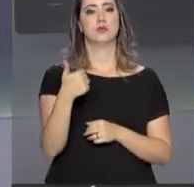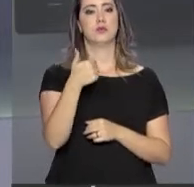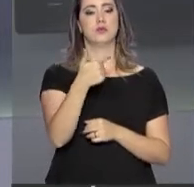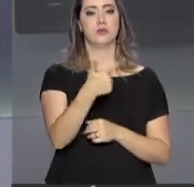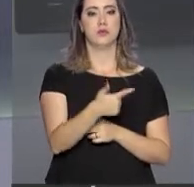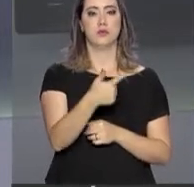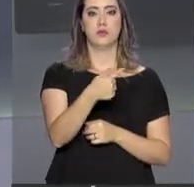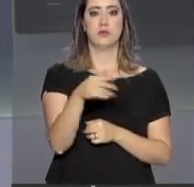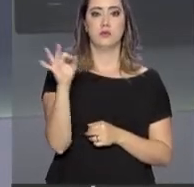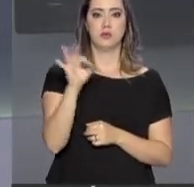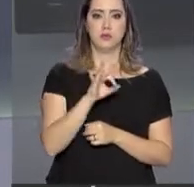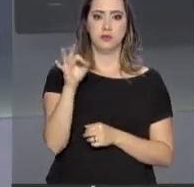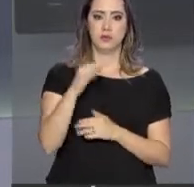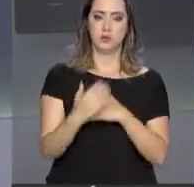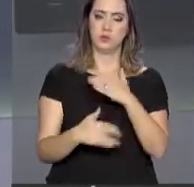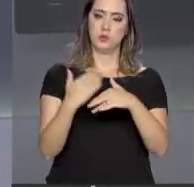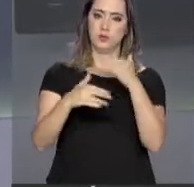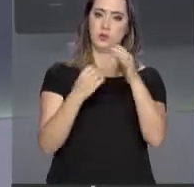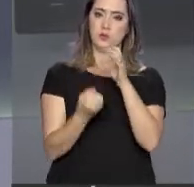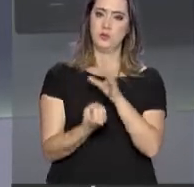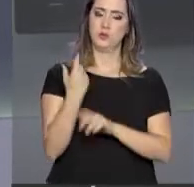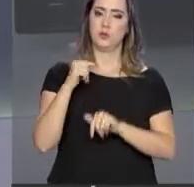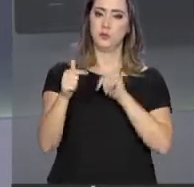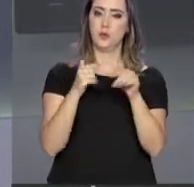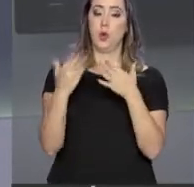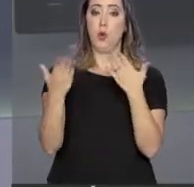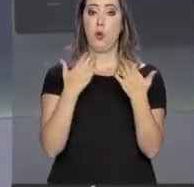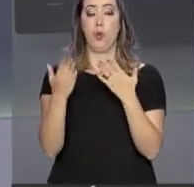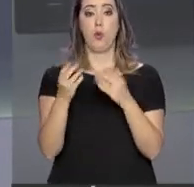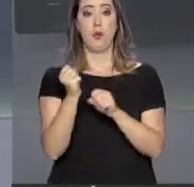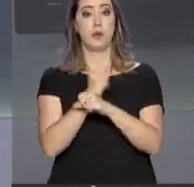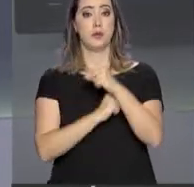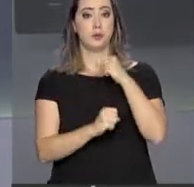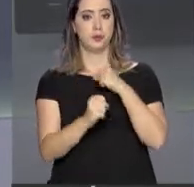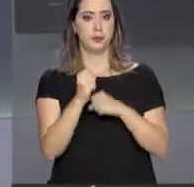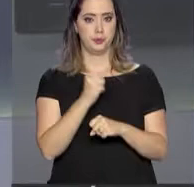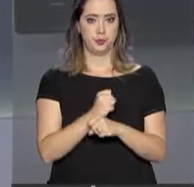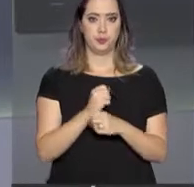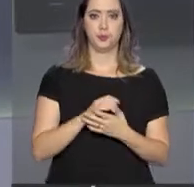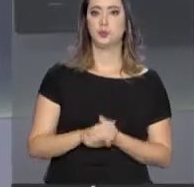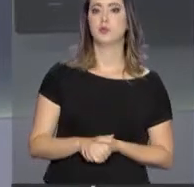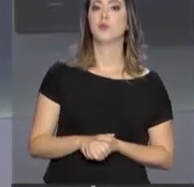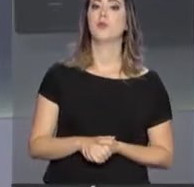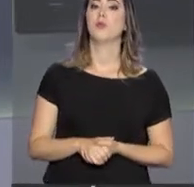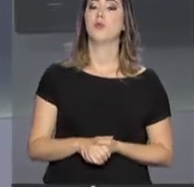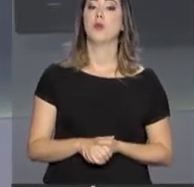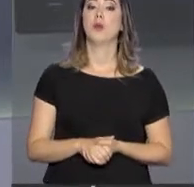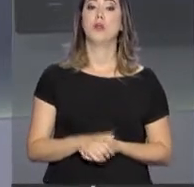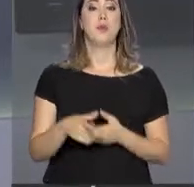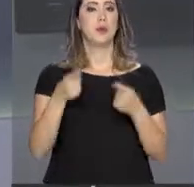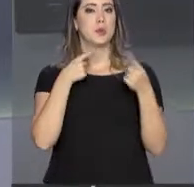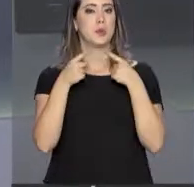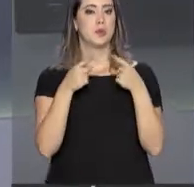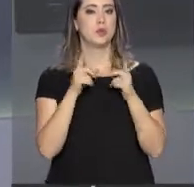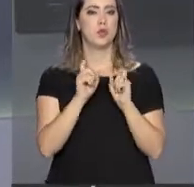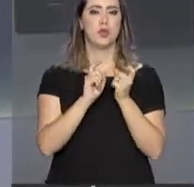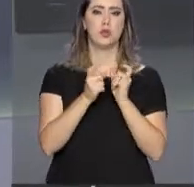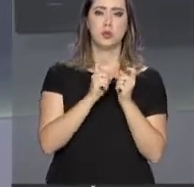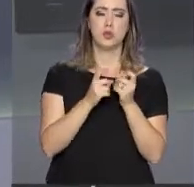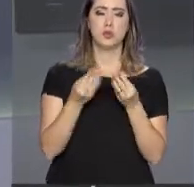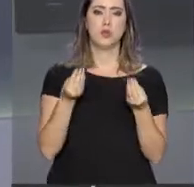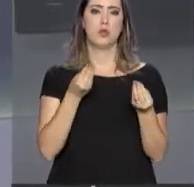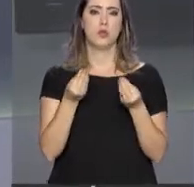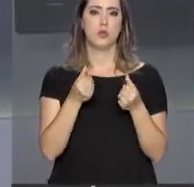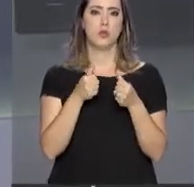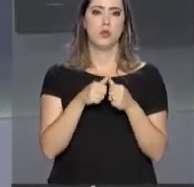127% na geração de empregos em relação ao primeiro trimestre do ano passado e para discutir a gestão ea